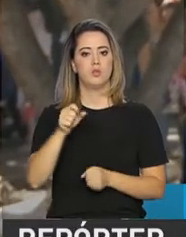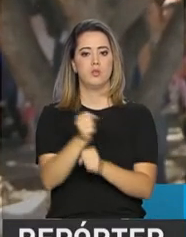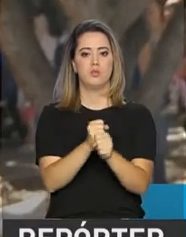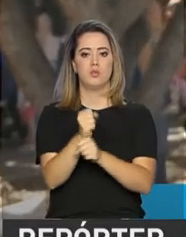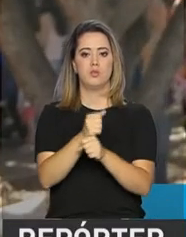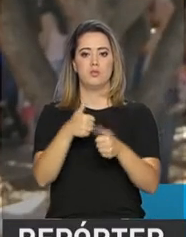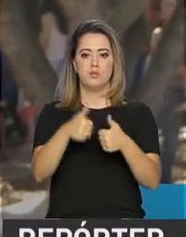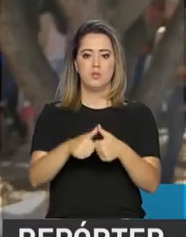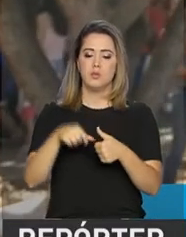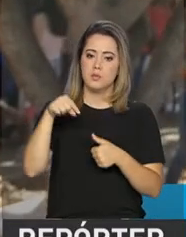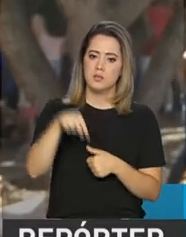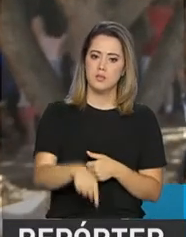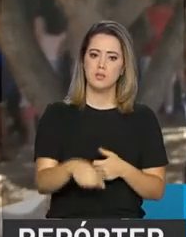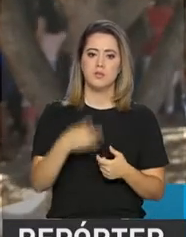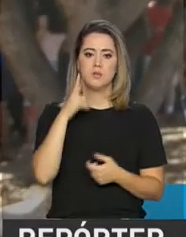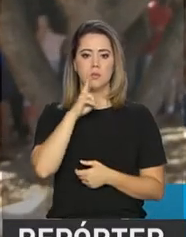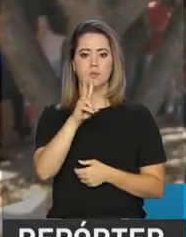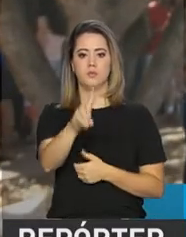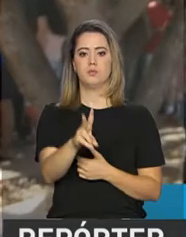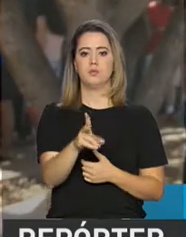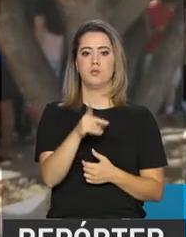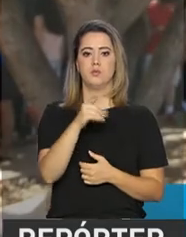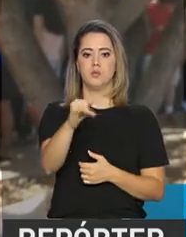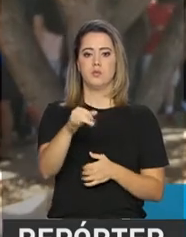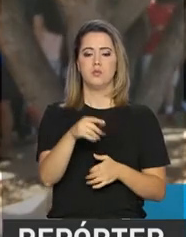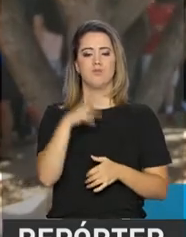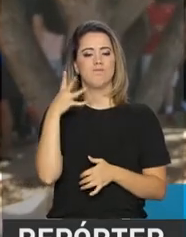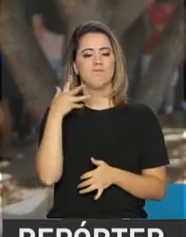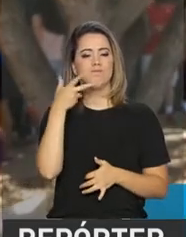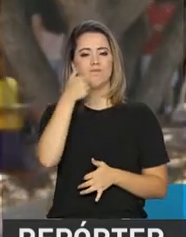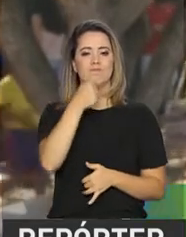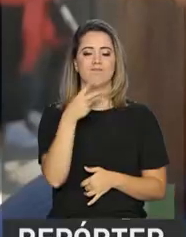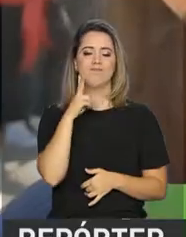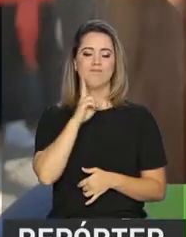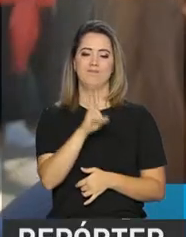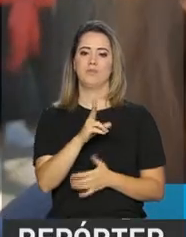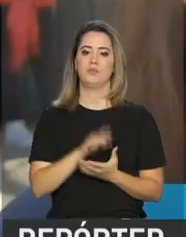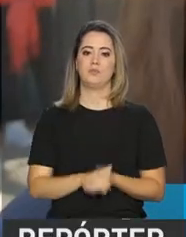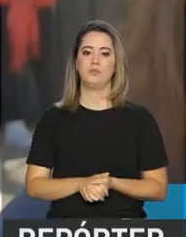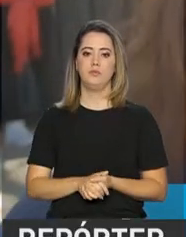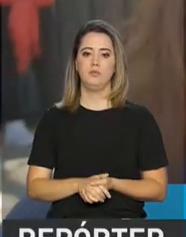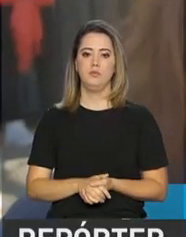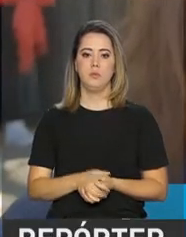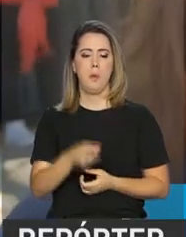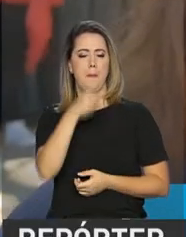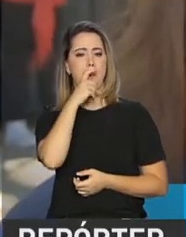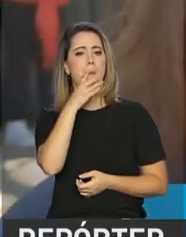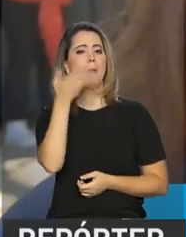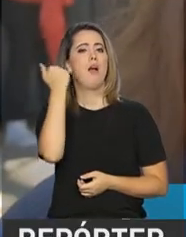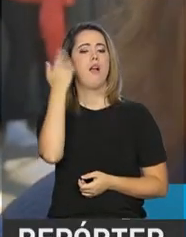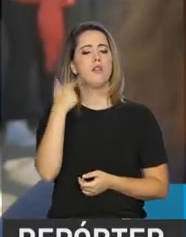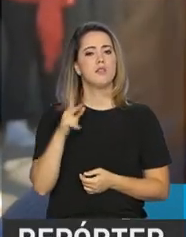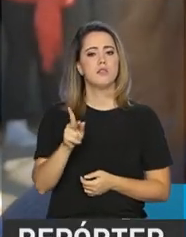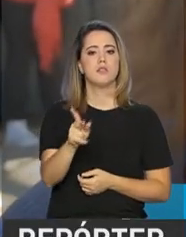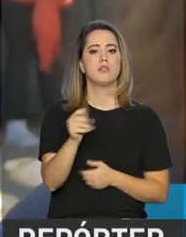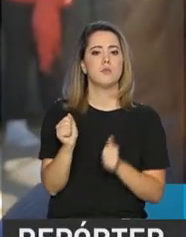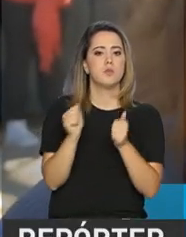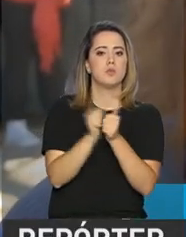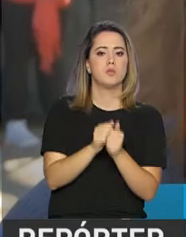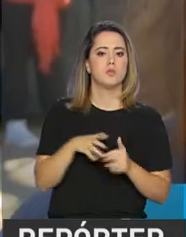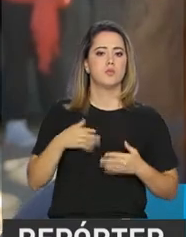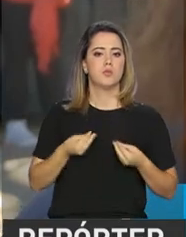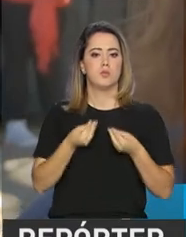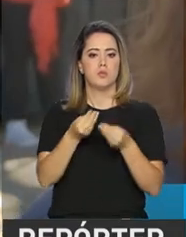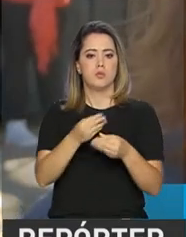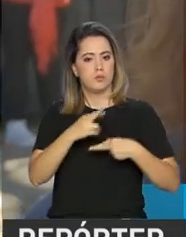está aqui pra ver essa data tão linda que eu acho meu pai traz isso desde sempre e eu passei eu estou